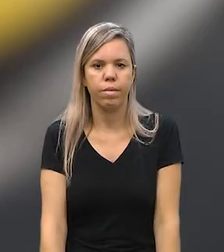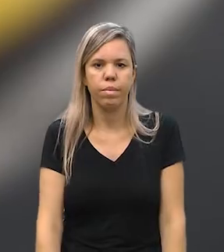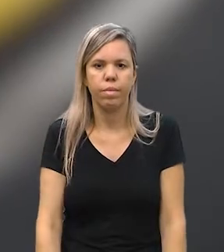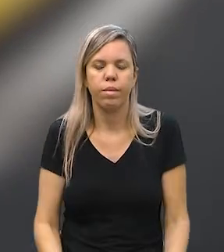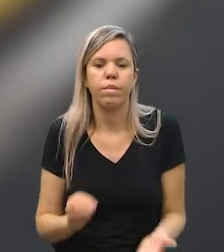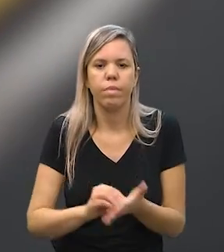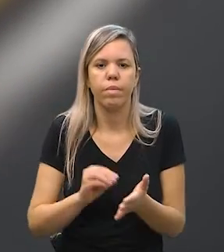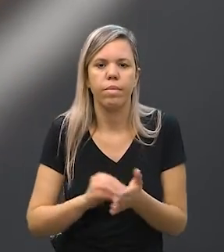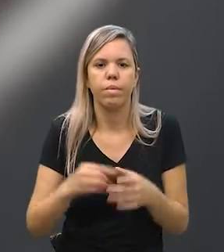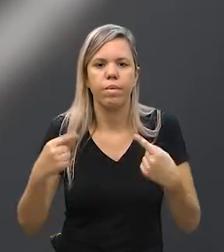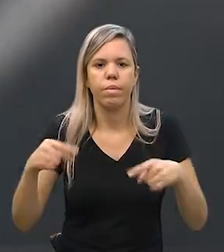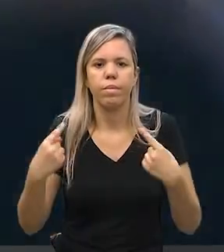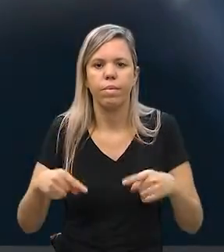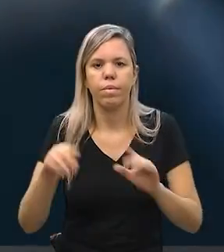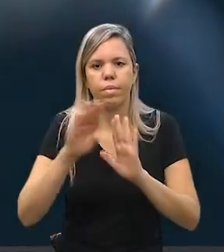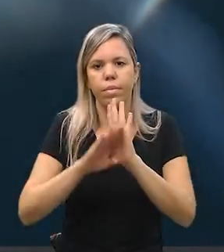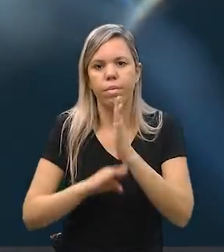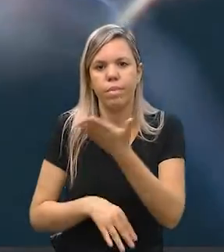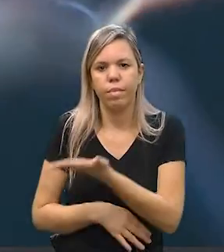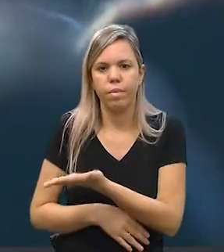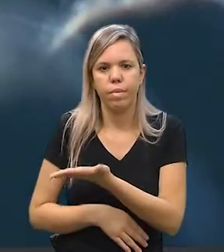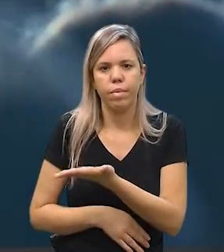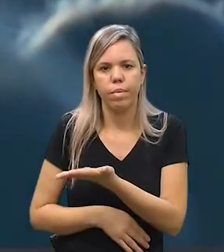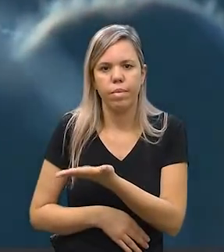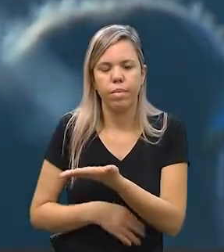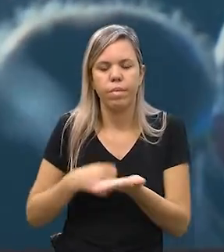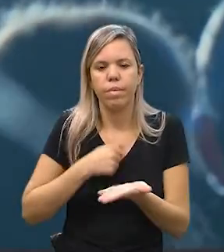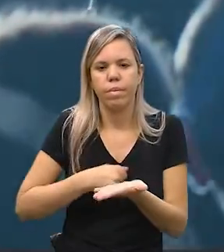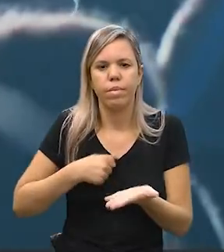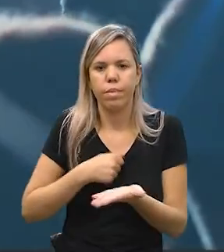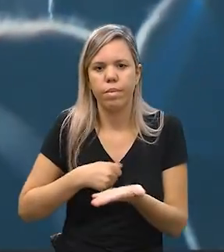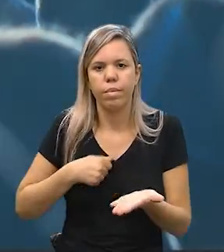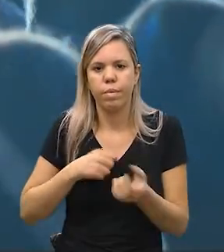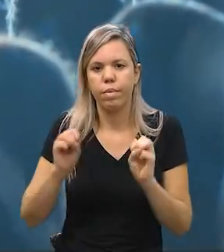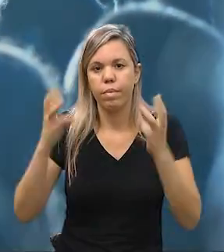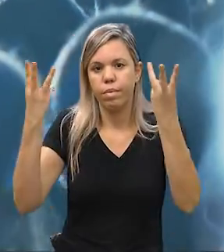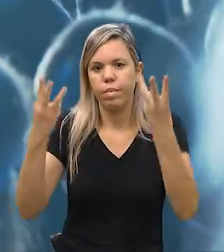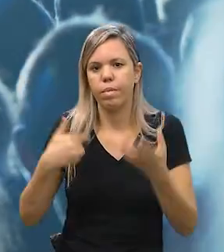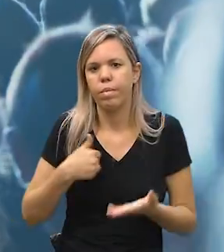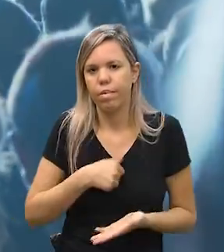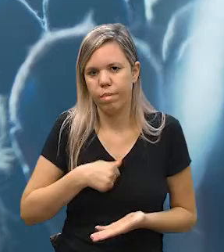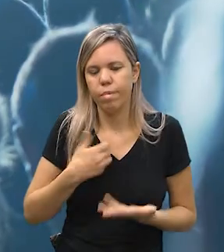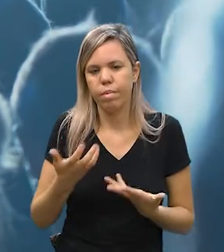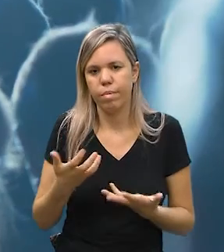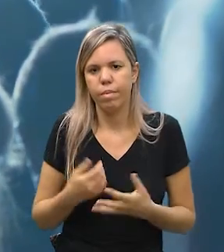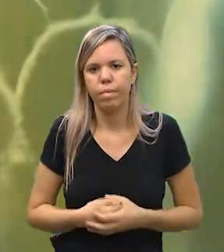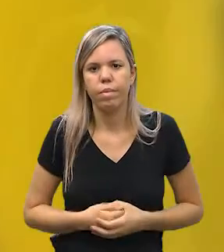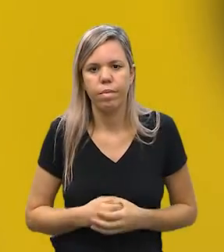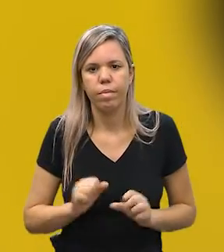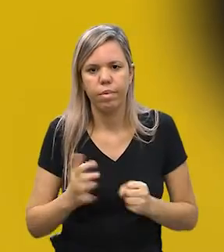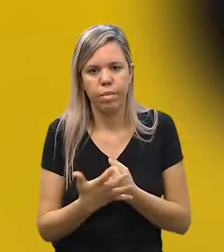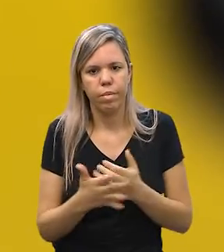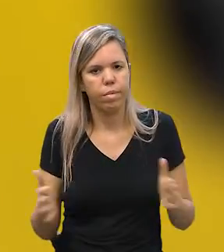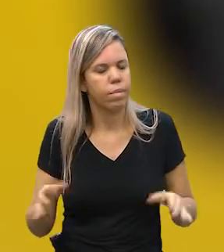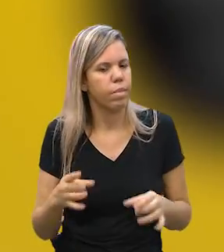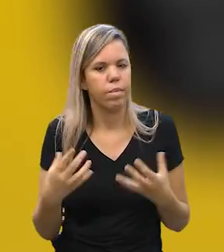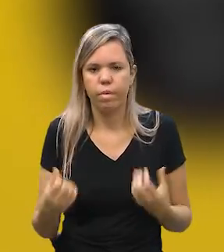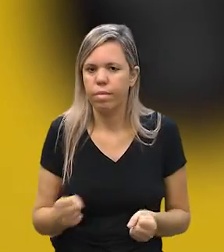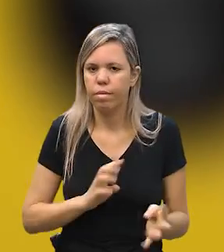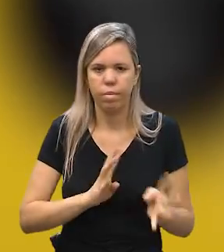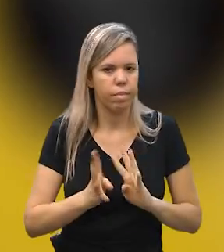Tá faltando música nesse programa, hein? Quem aí tá com saudade de um bom show? Eu tô, hein? A pandemia ainda não permite